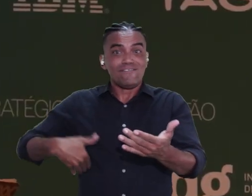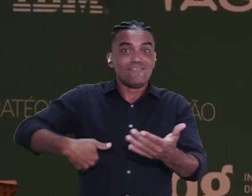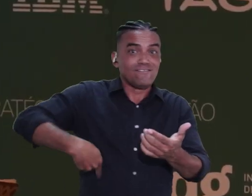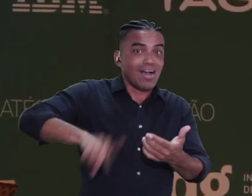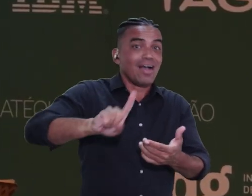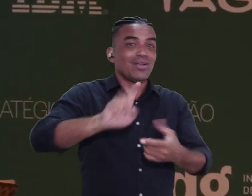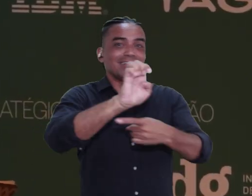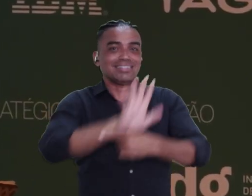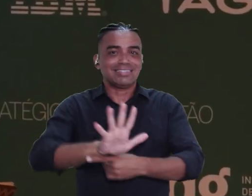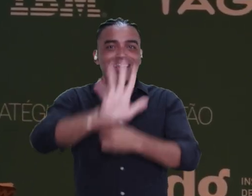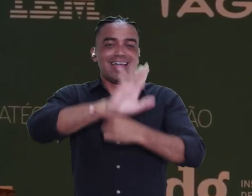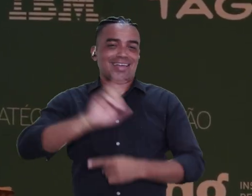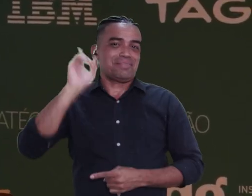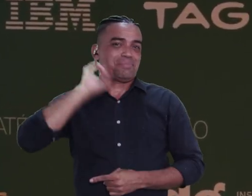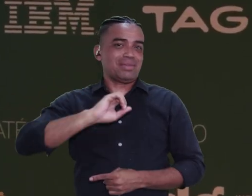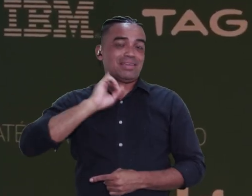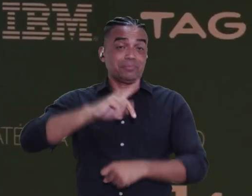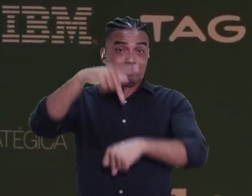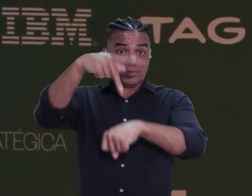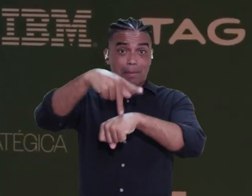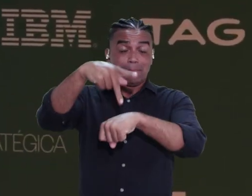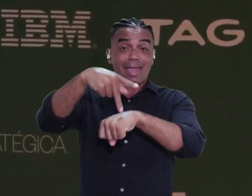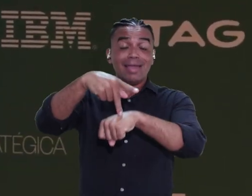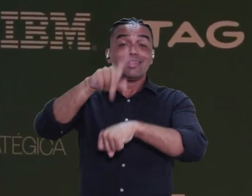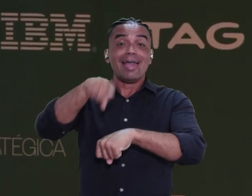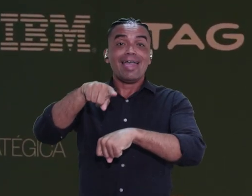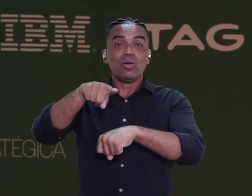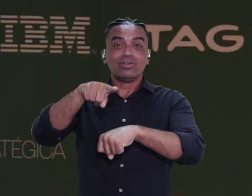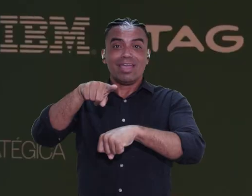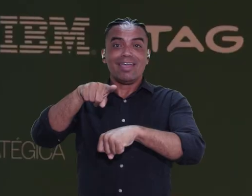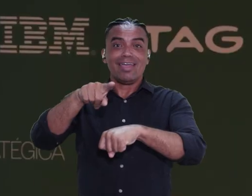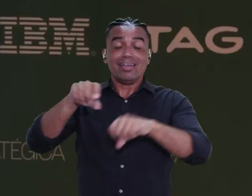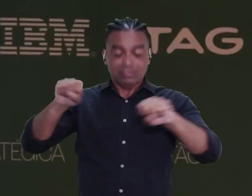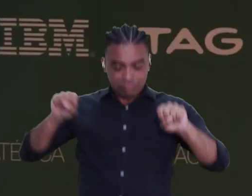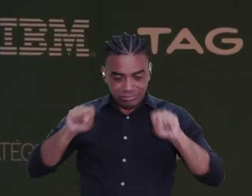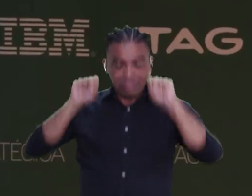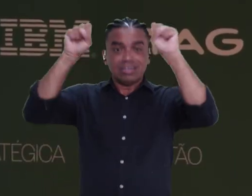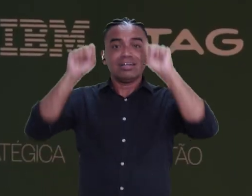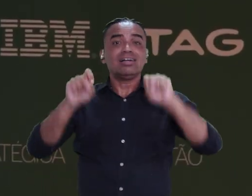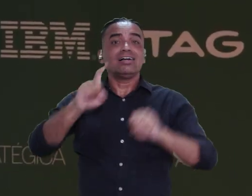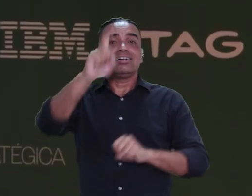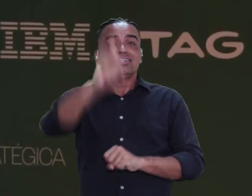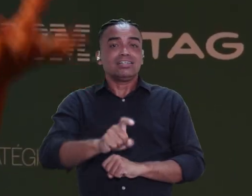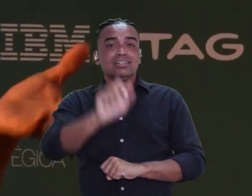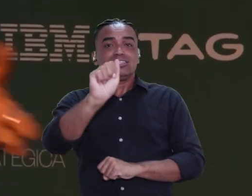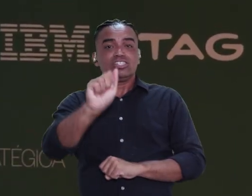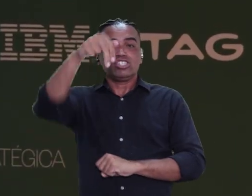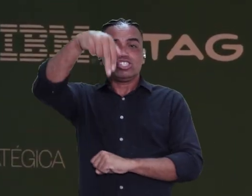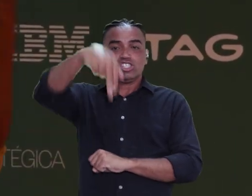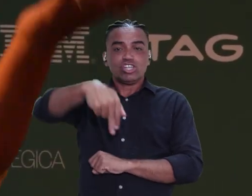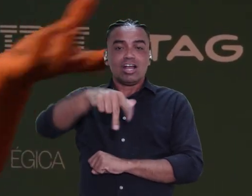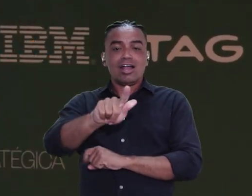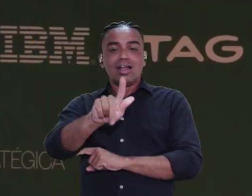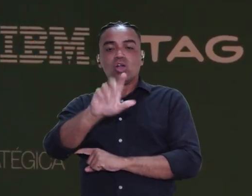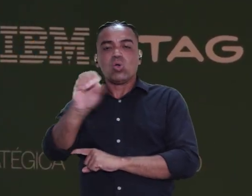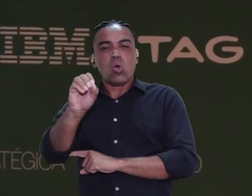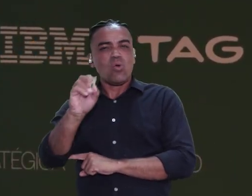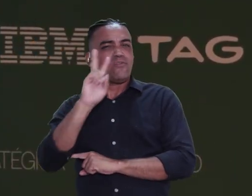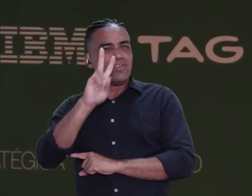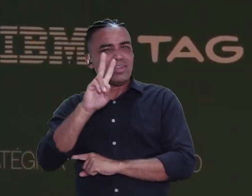pedra é Xangô, né? Vocês já devem ter ouvido sambas